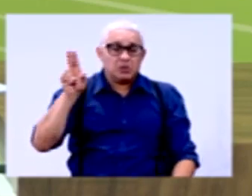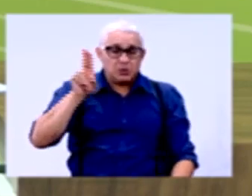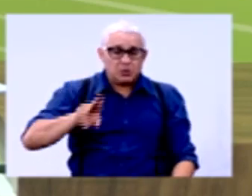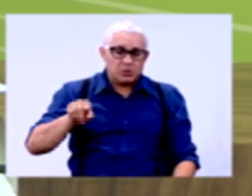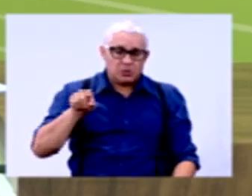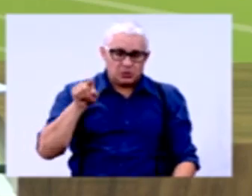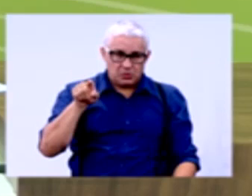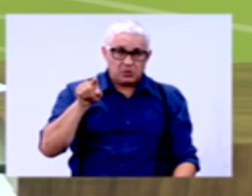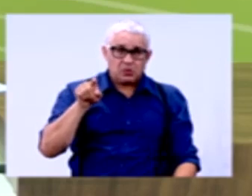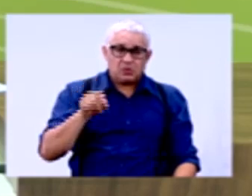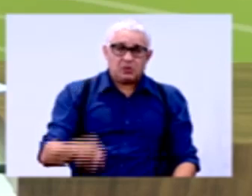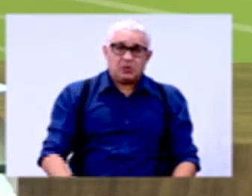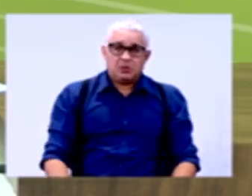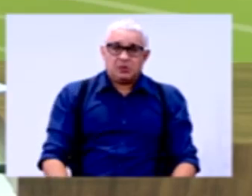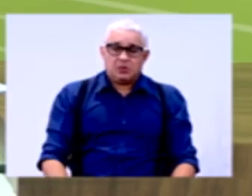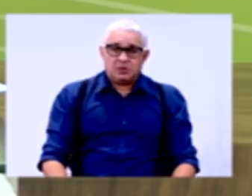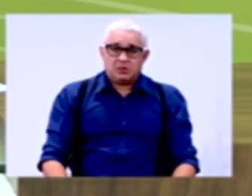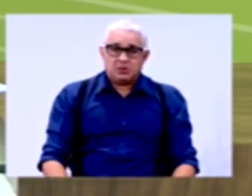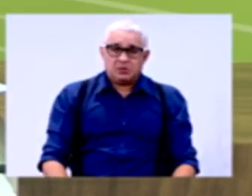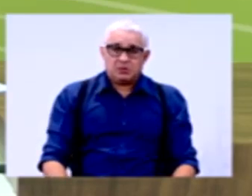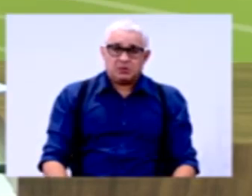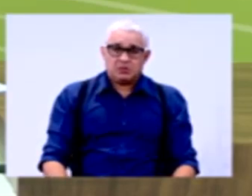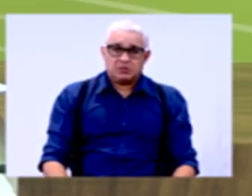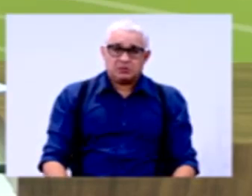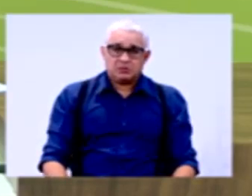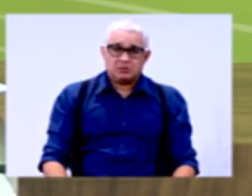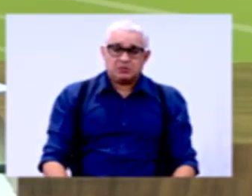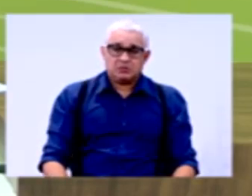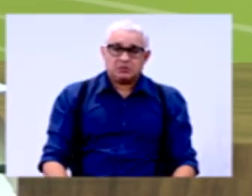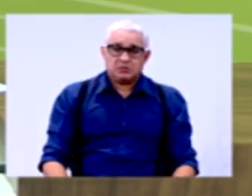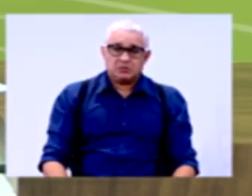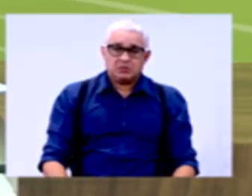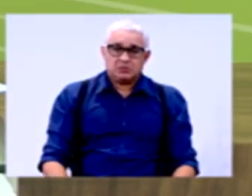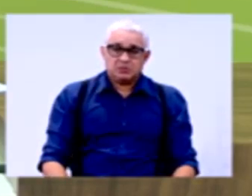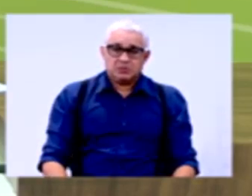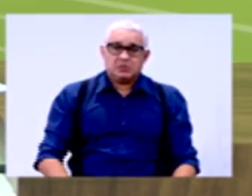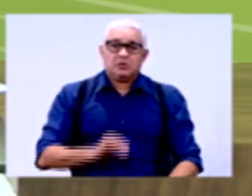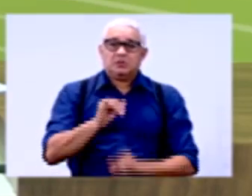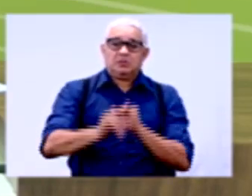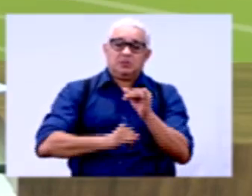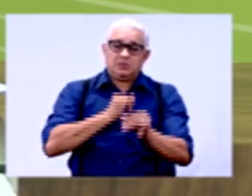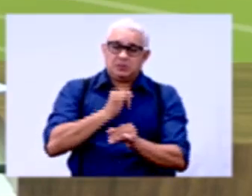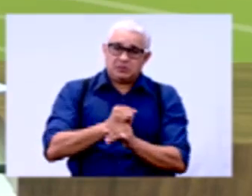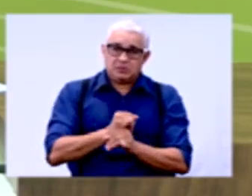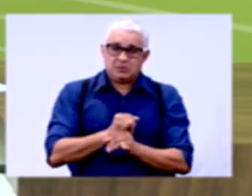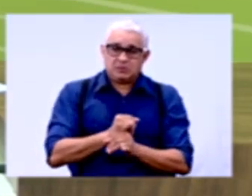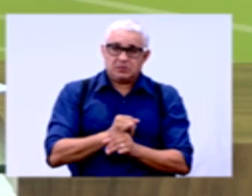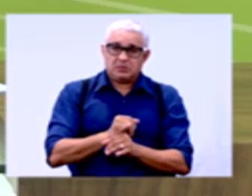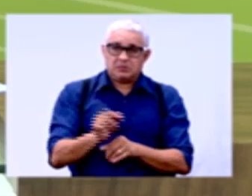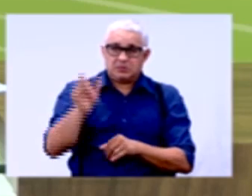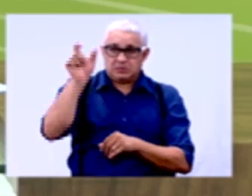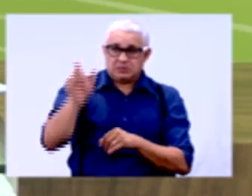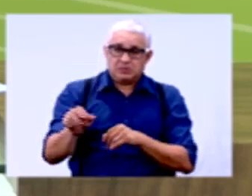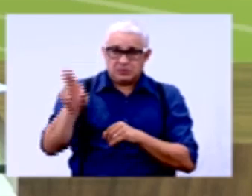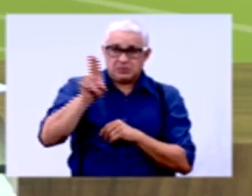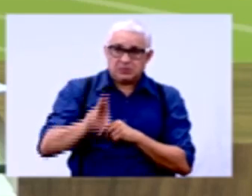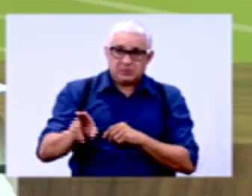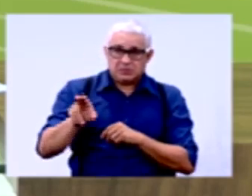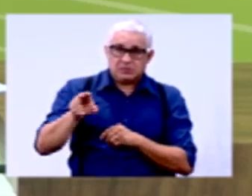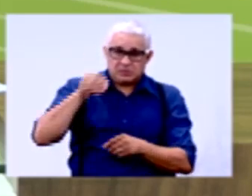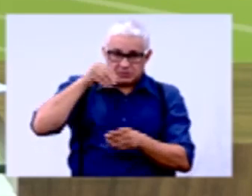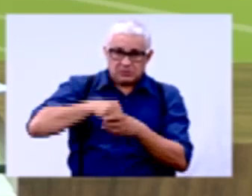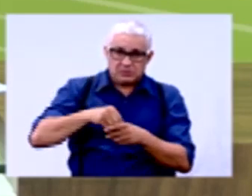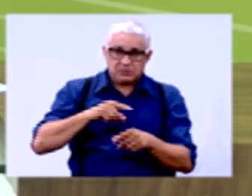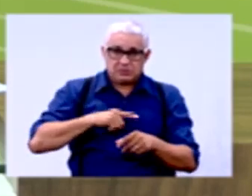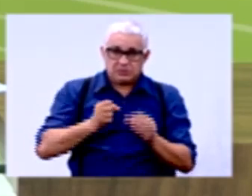utilizado durante a navegação daquele usuário na